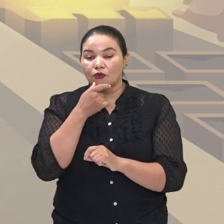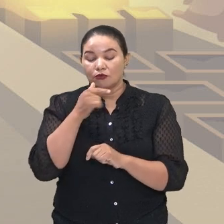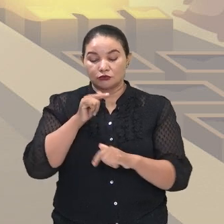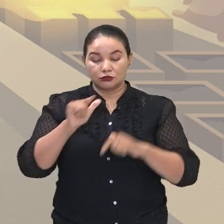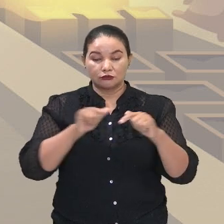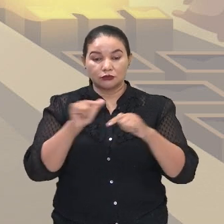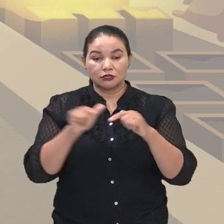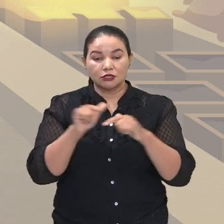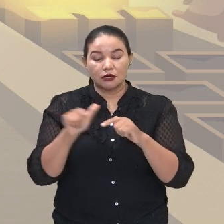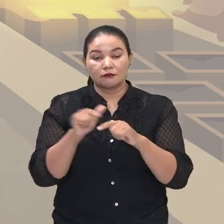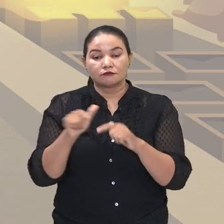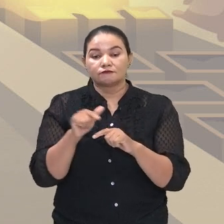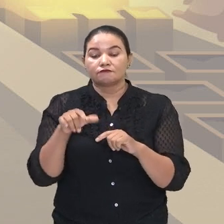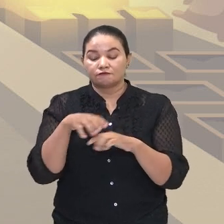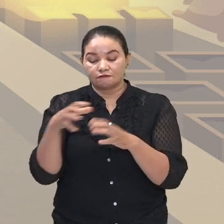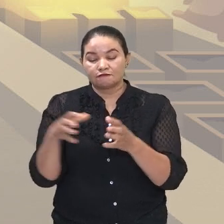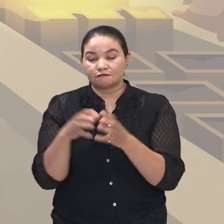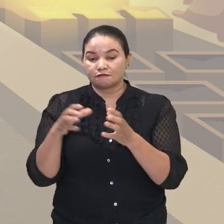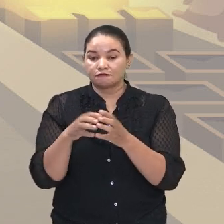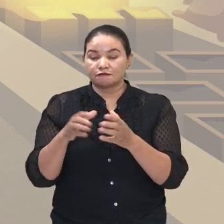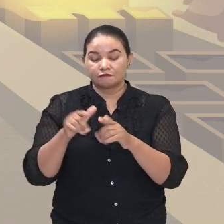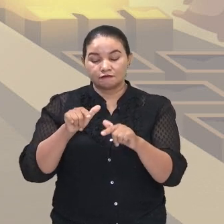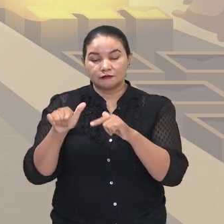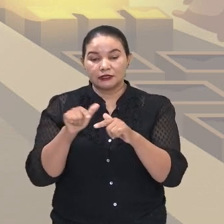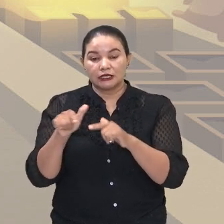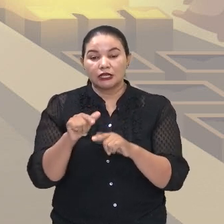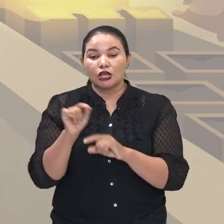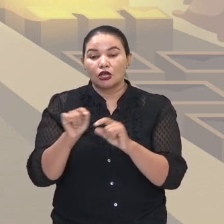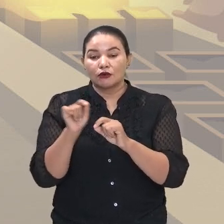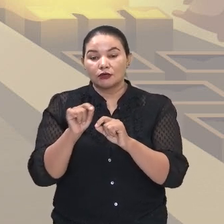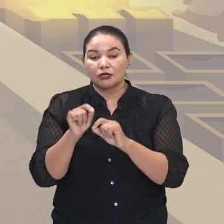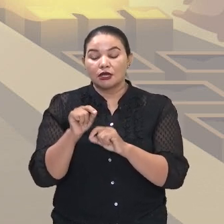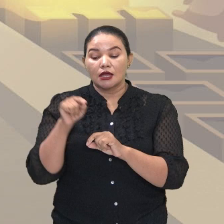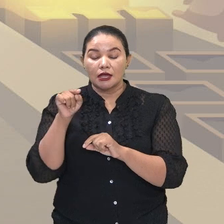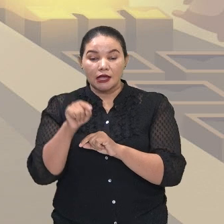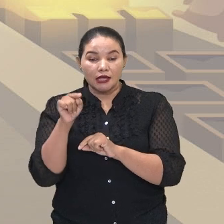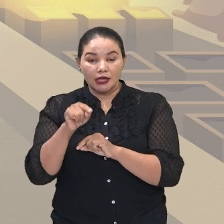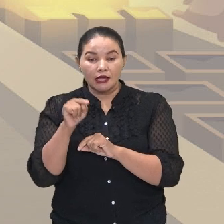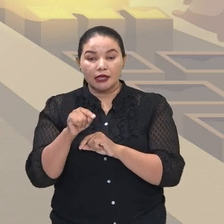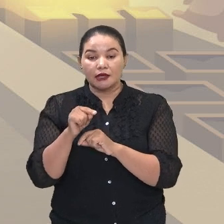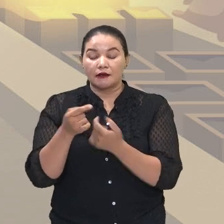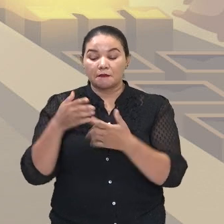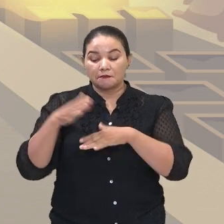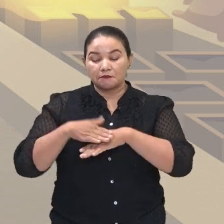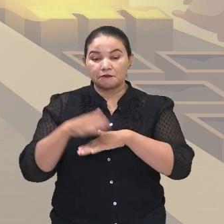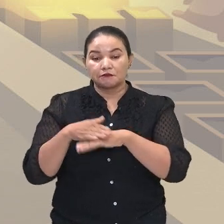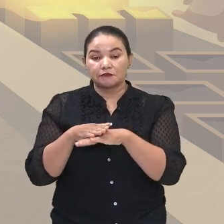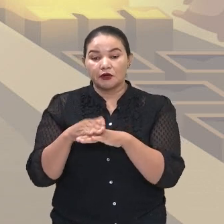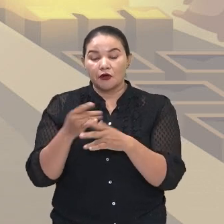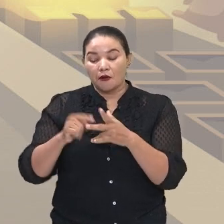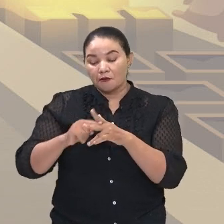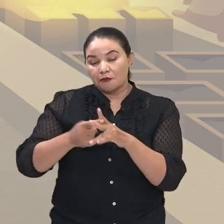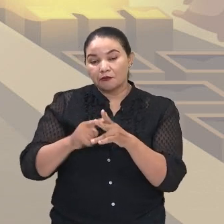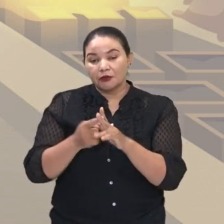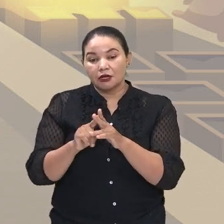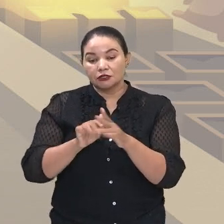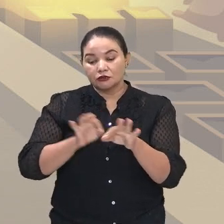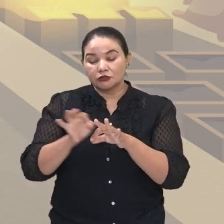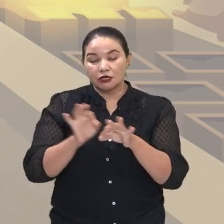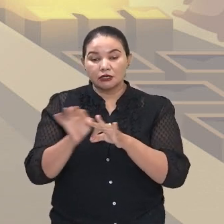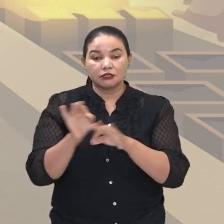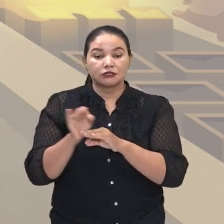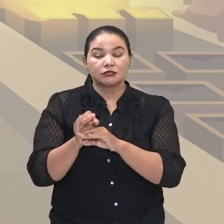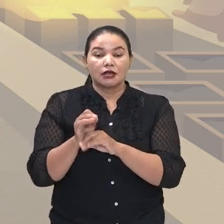um proletariado. O operário é aquele que vai operar a máquina, que vai garantir que a